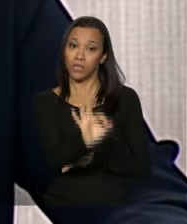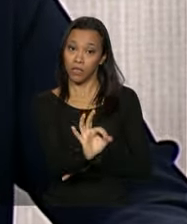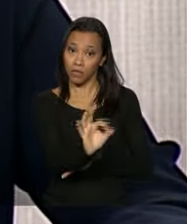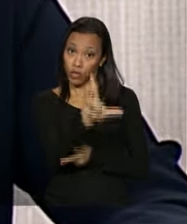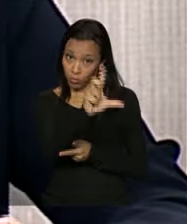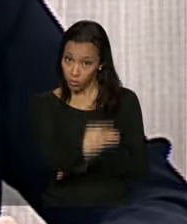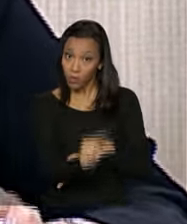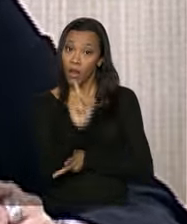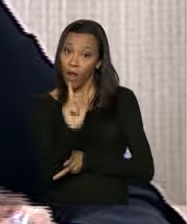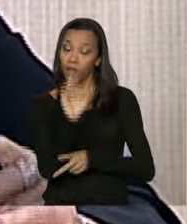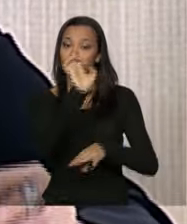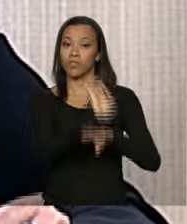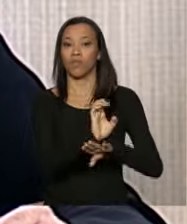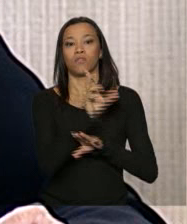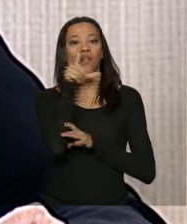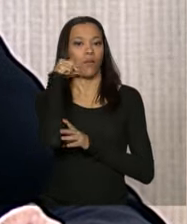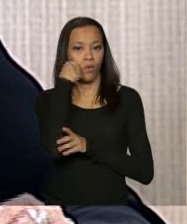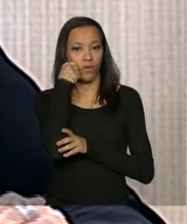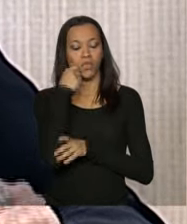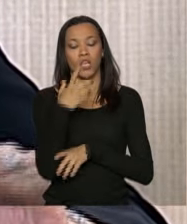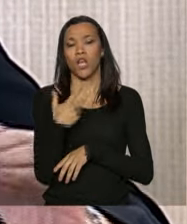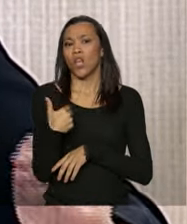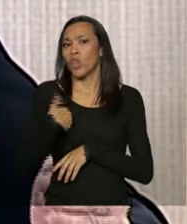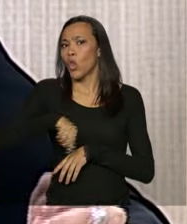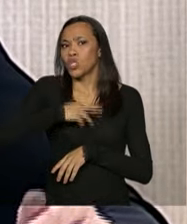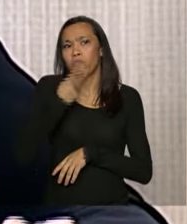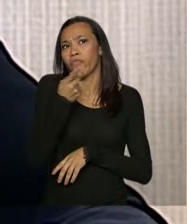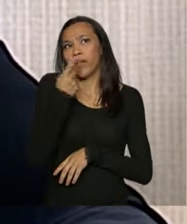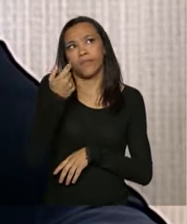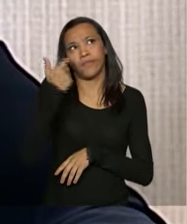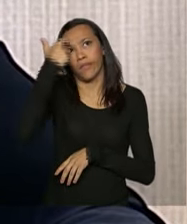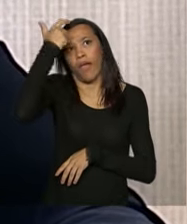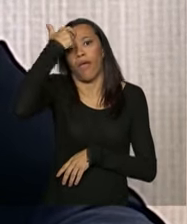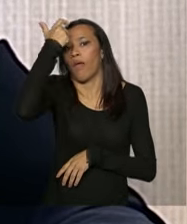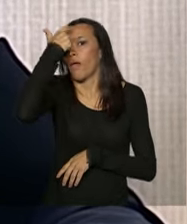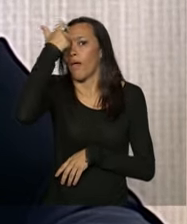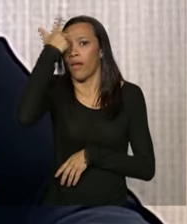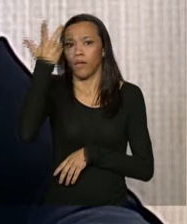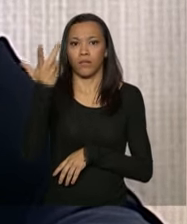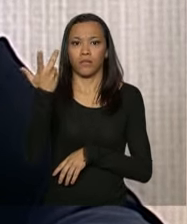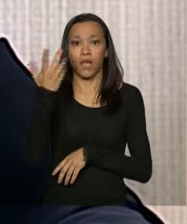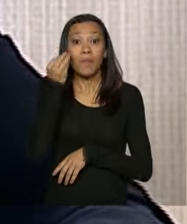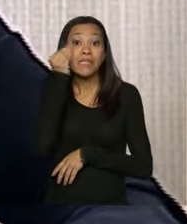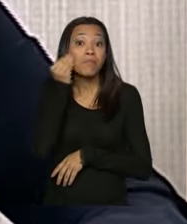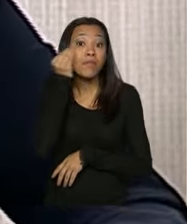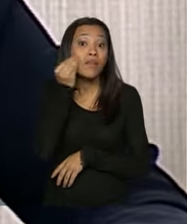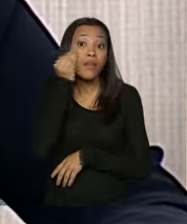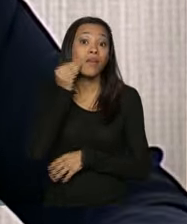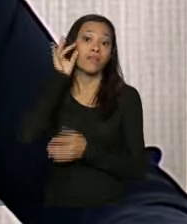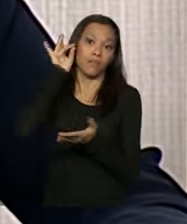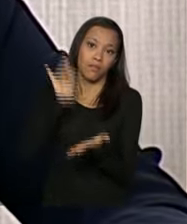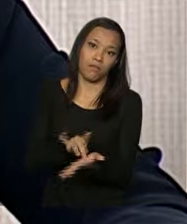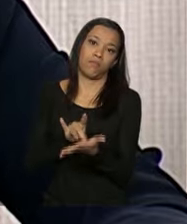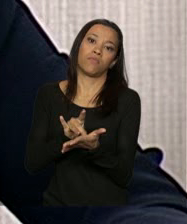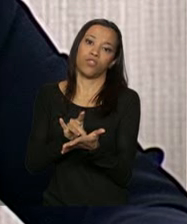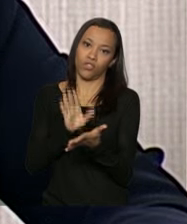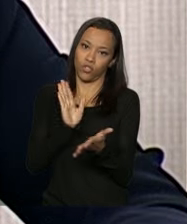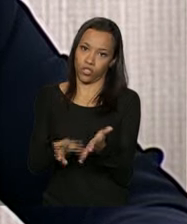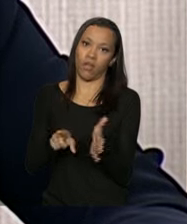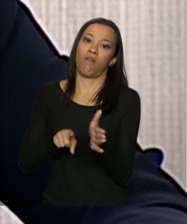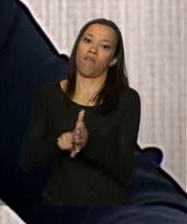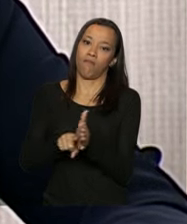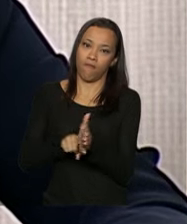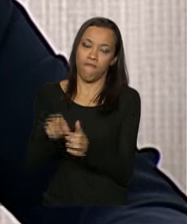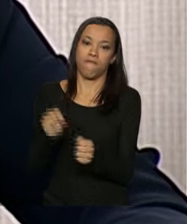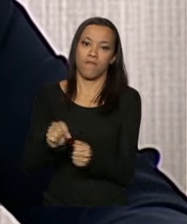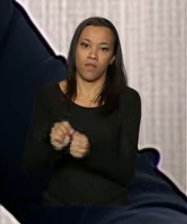possível. Nós não estamos falando de nada hipotético. Nós estamos falando de uma experiência realizada